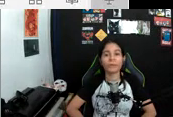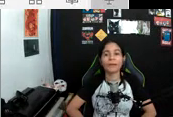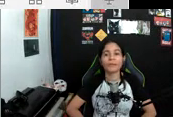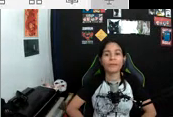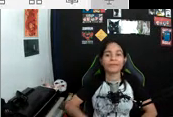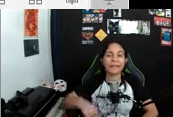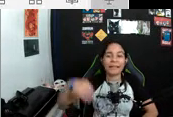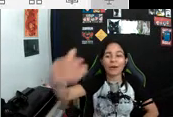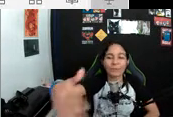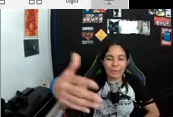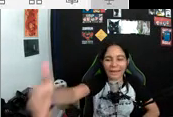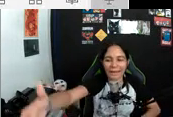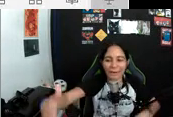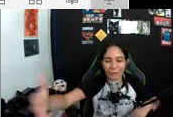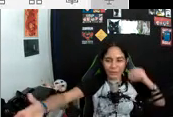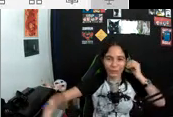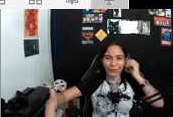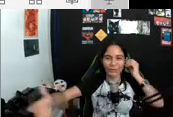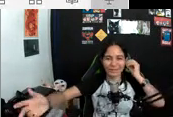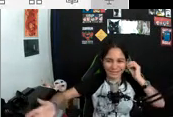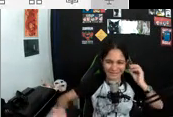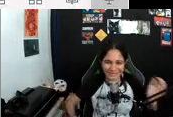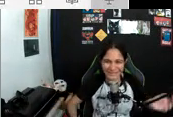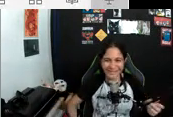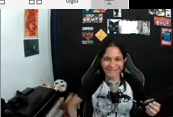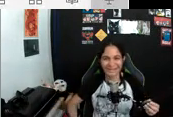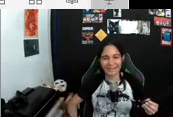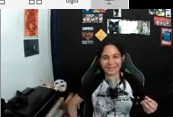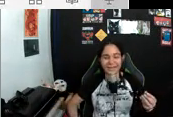Você relata um livro de ocorrência. Ele existe para isso. Pessoas.